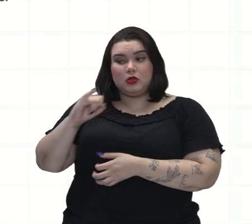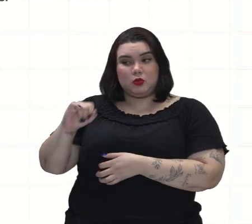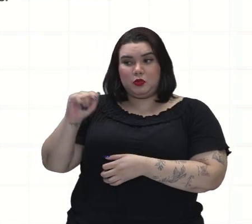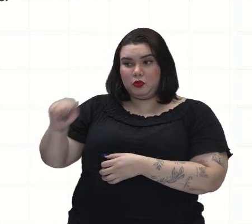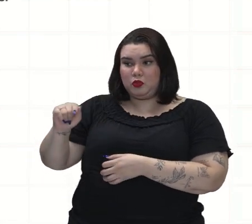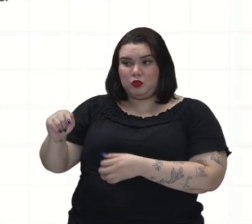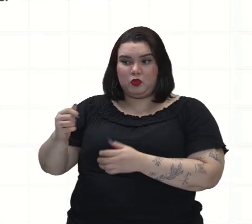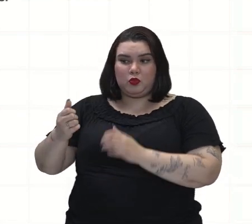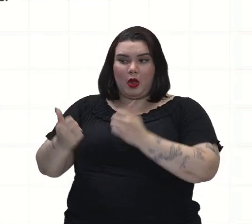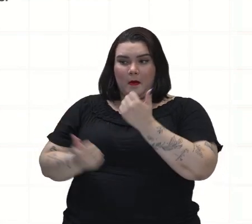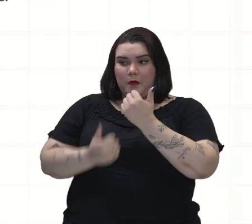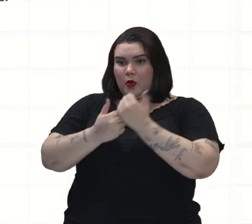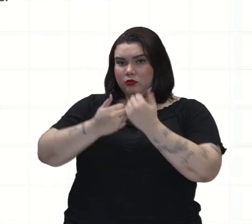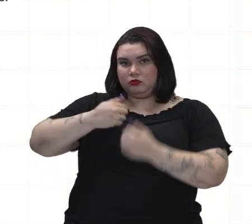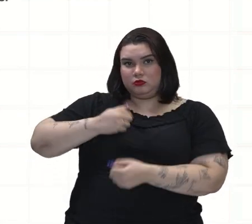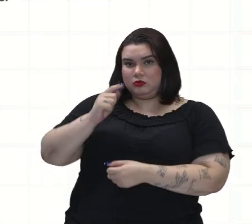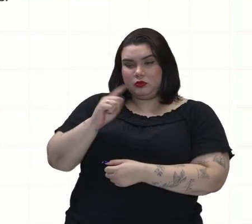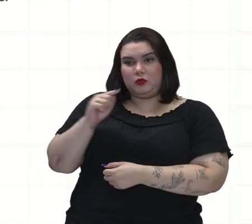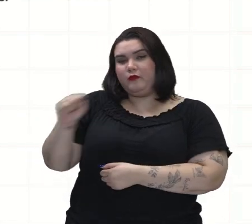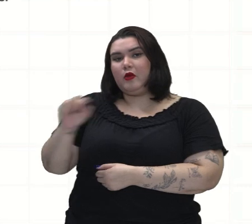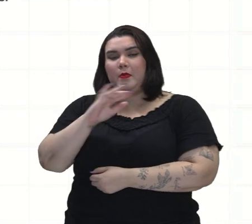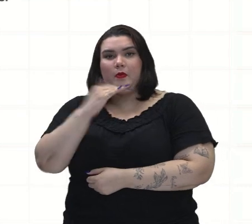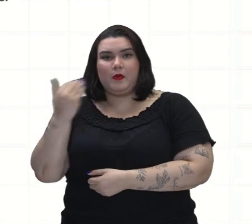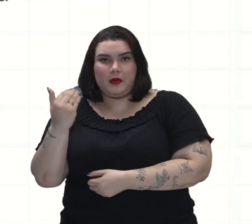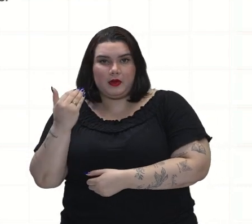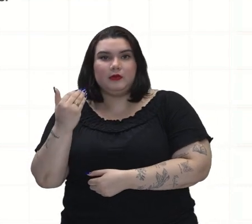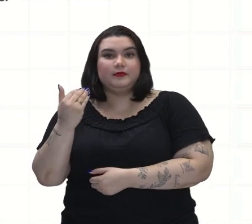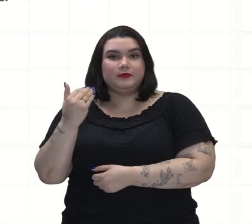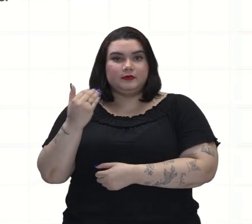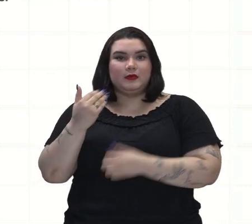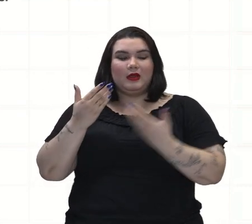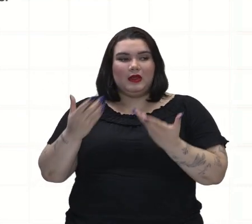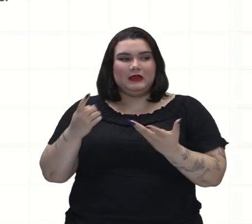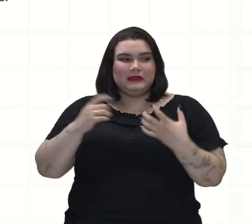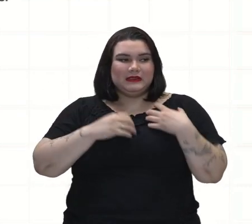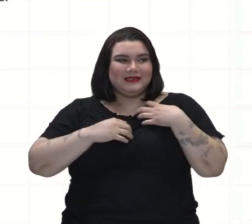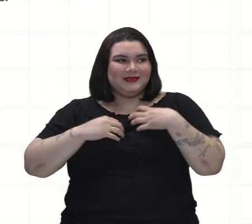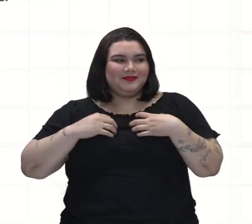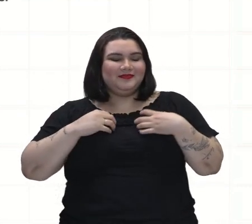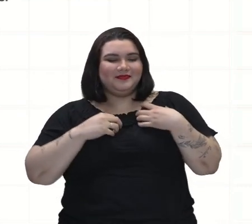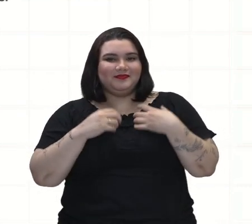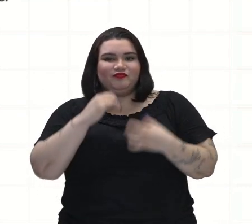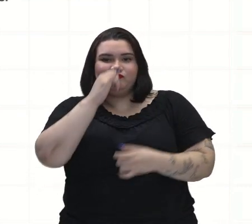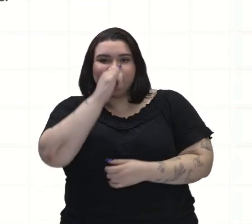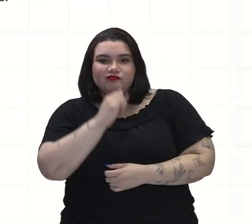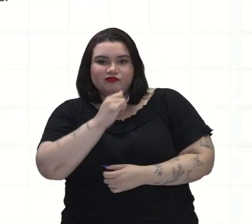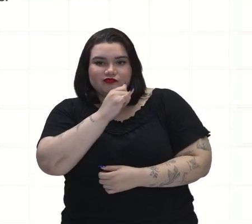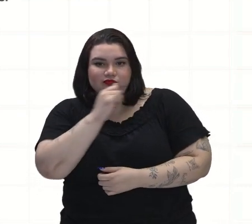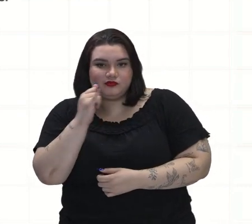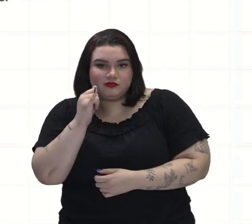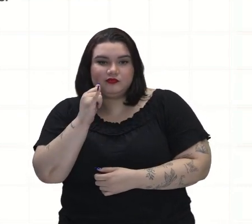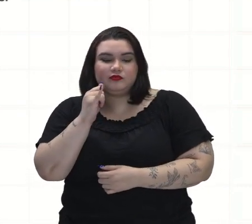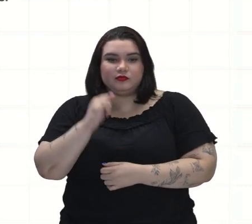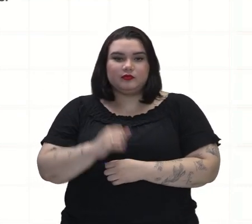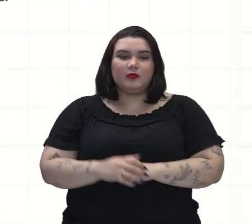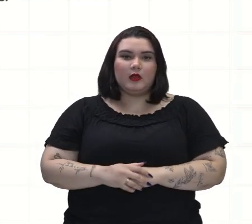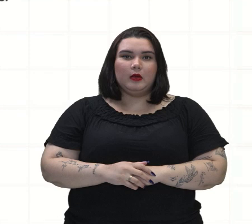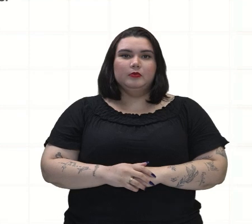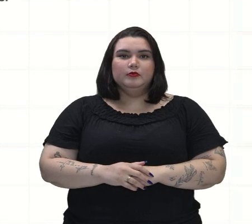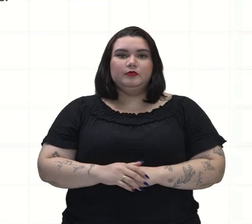ou você perde sua vida. Então, ele foi coagido, né? E alianças locais.